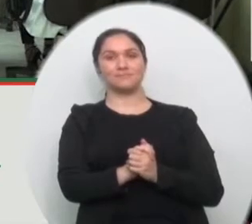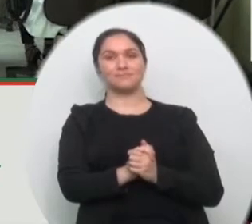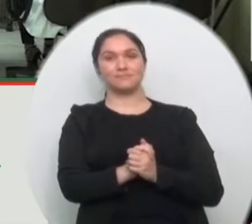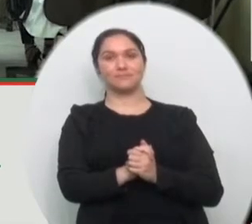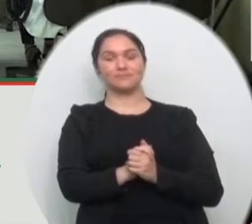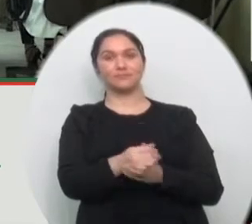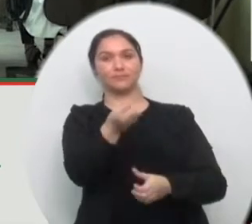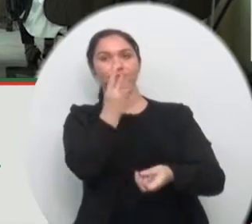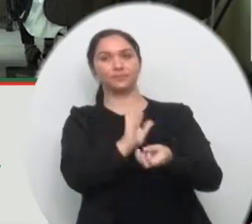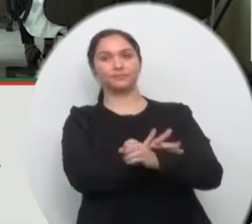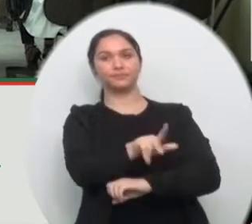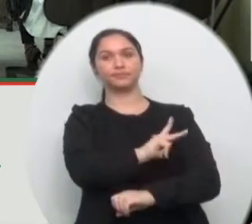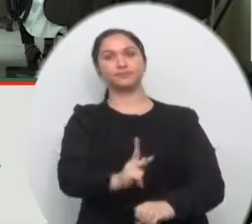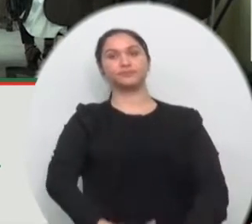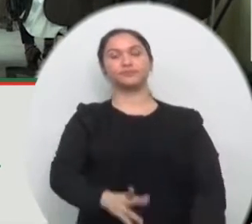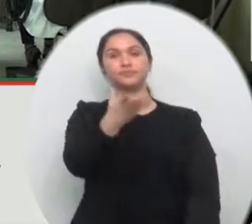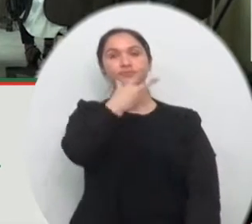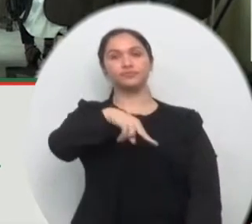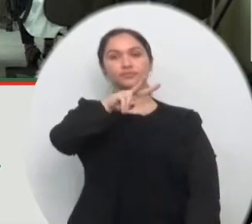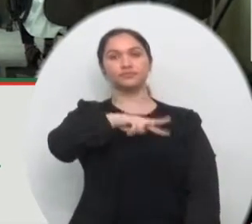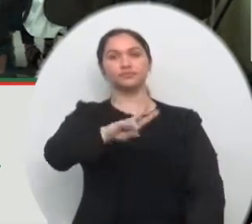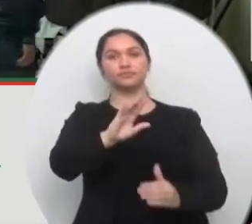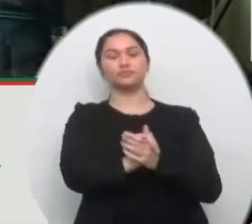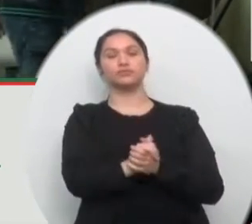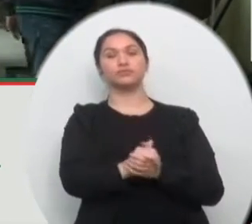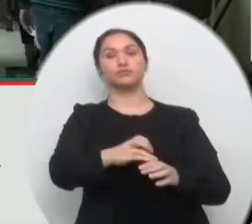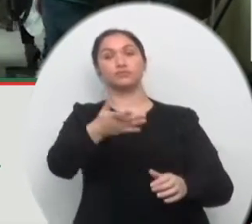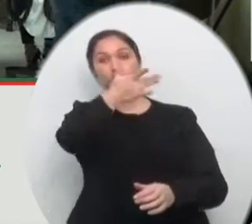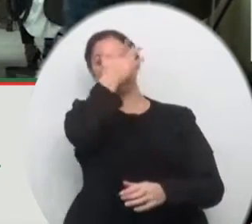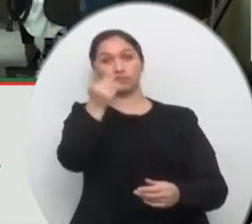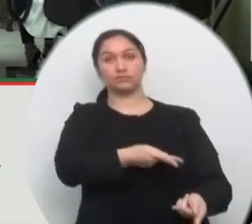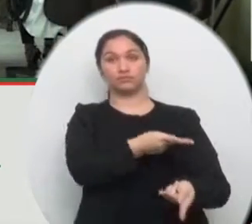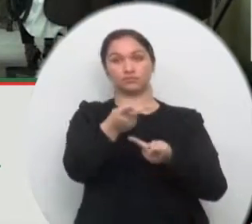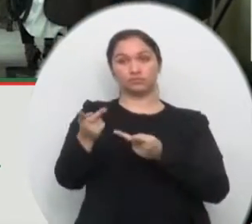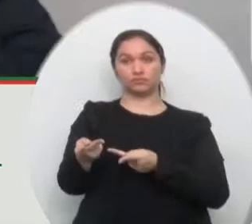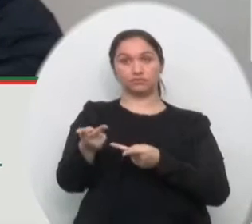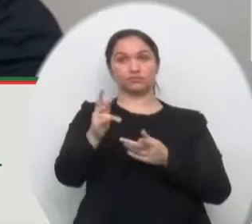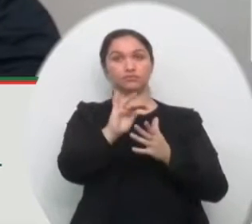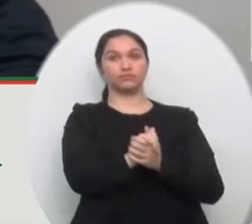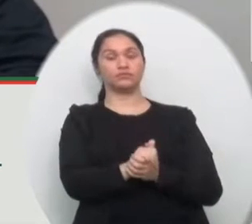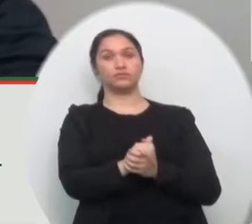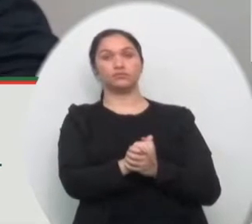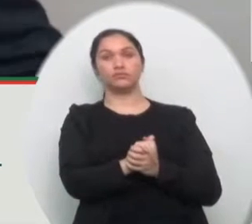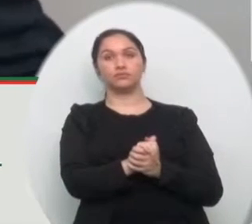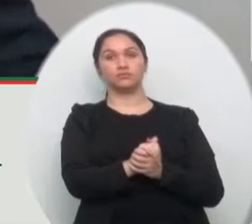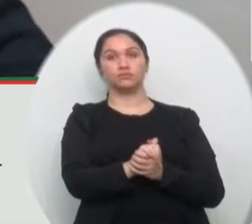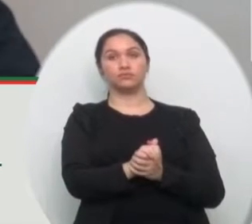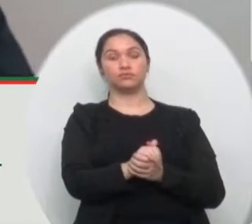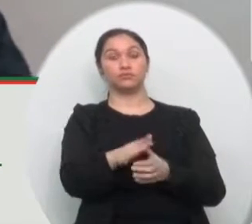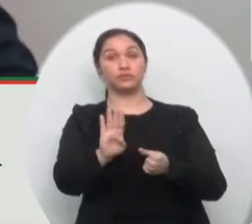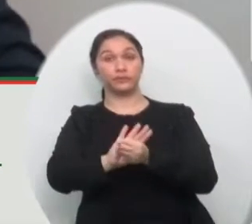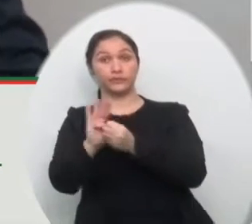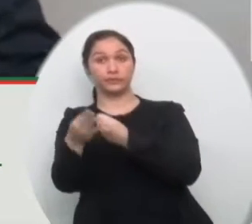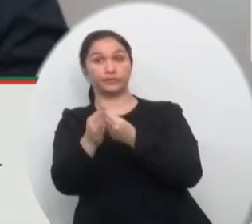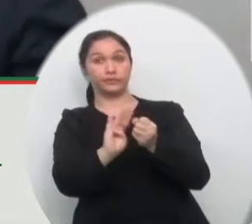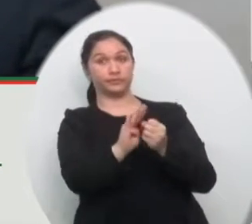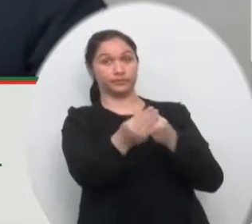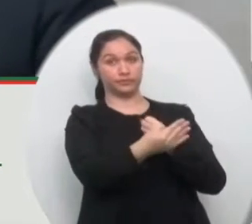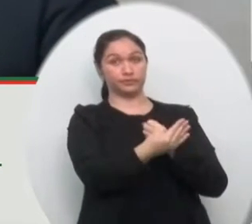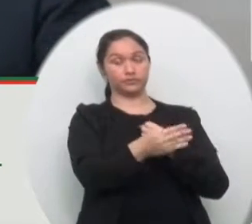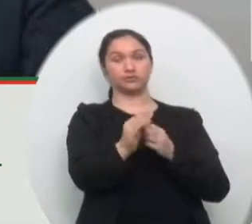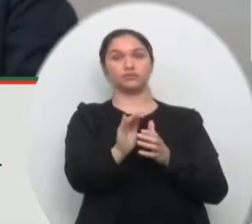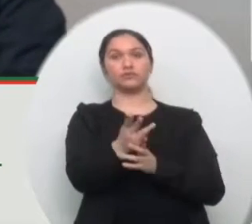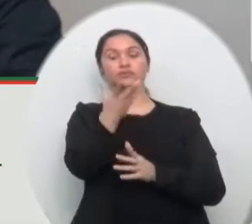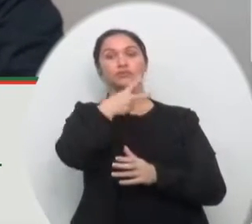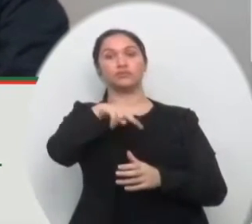Não. Boa noite, senhor presidente, vereadores, os convidados, pessoal do Capão Bonito, Morro Albino, Verdinho. Ô, vereador